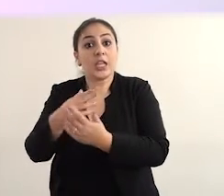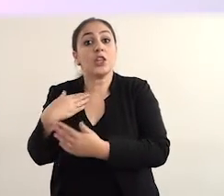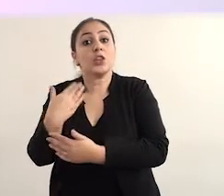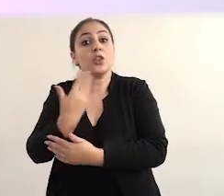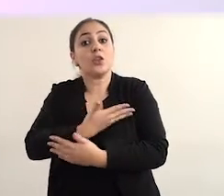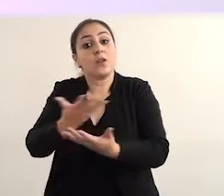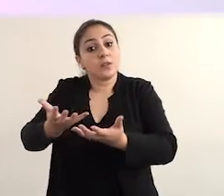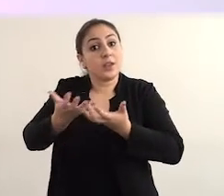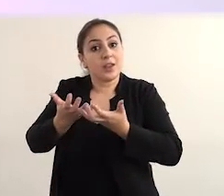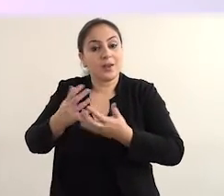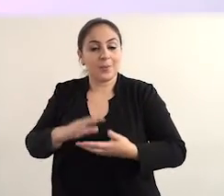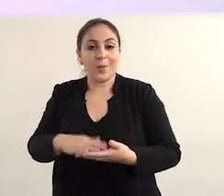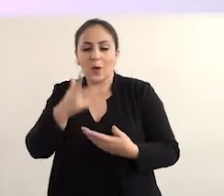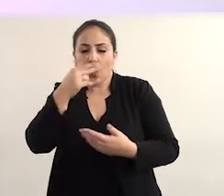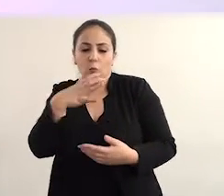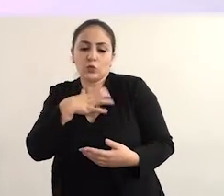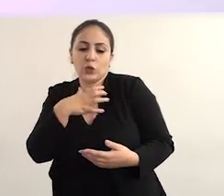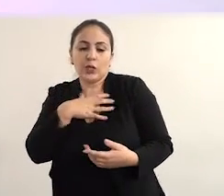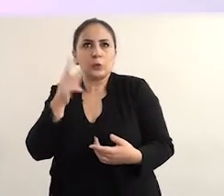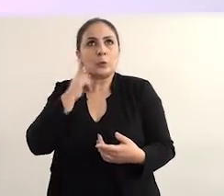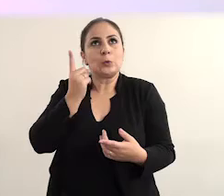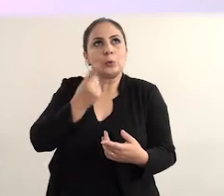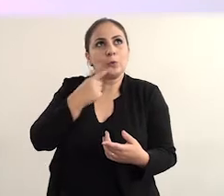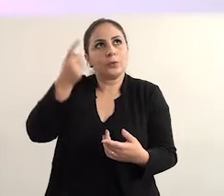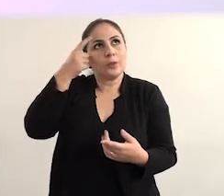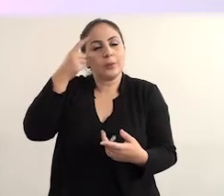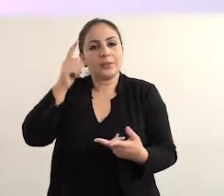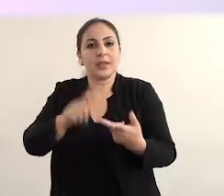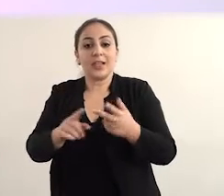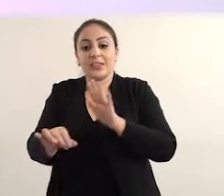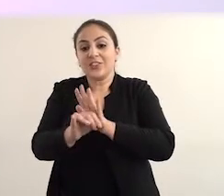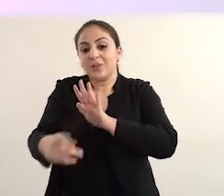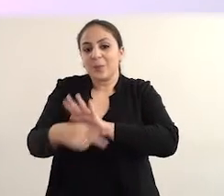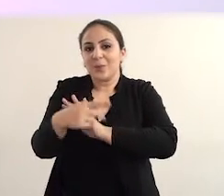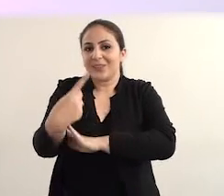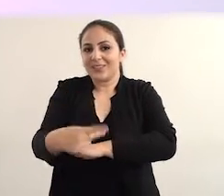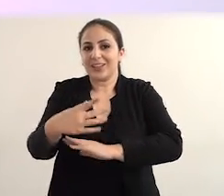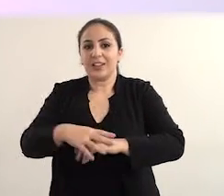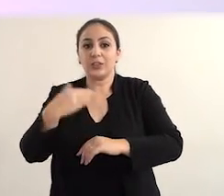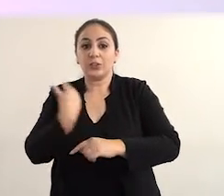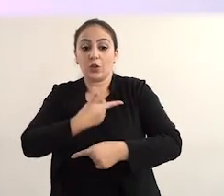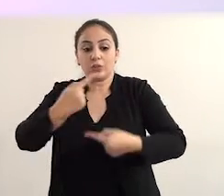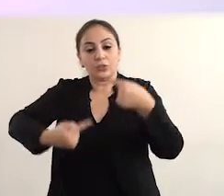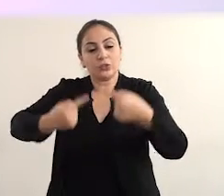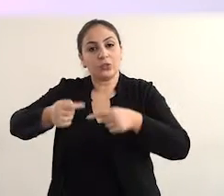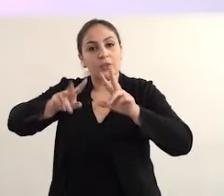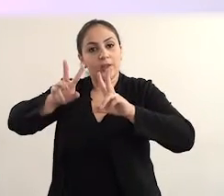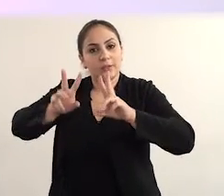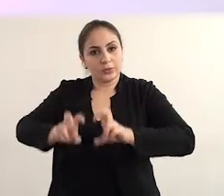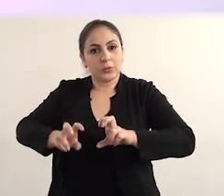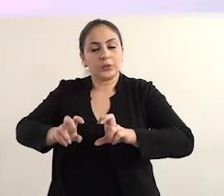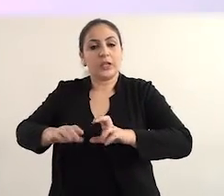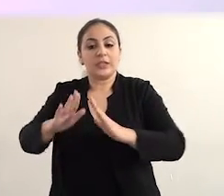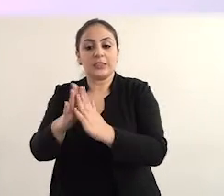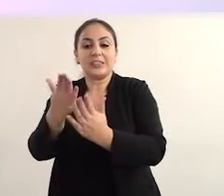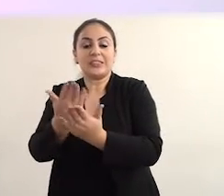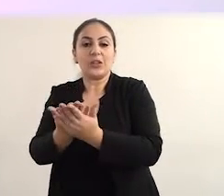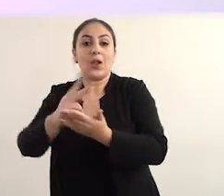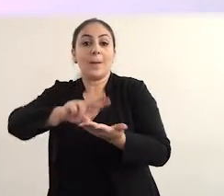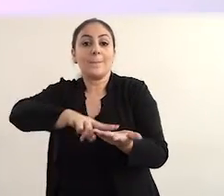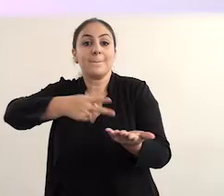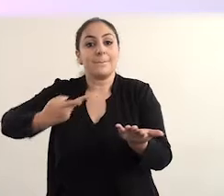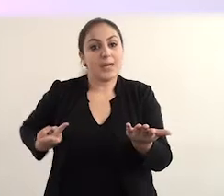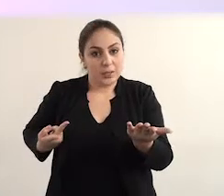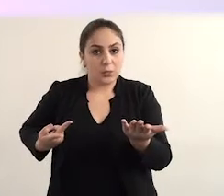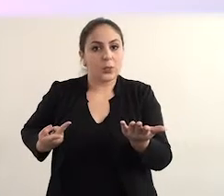um jeito surdo de pensar, é um jeito da identidade deles. Então, hoje a gente discute a questão da escola bilíngue,